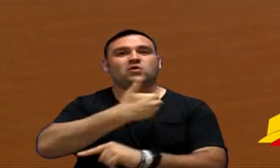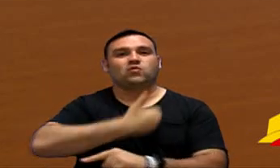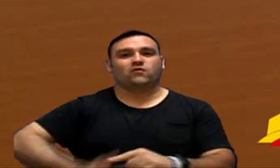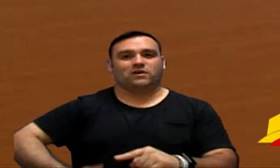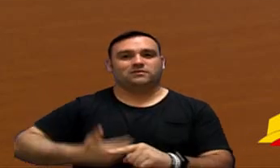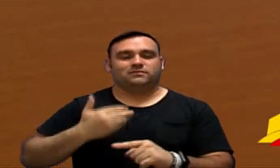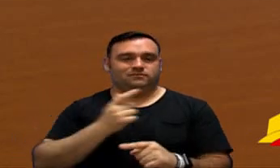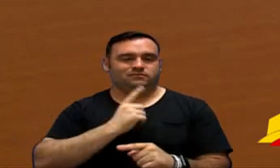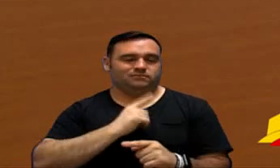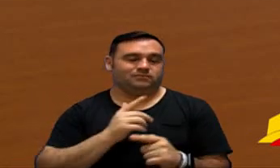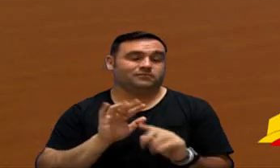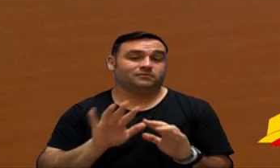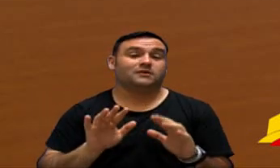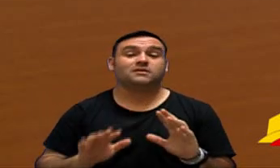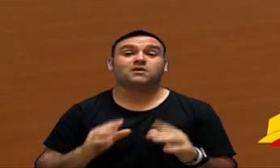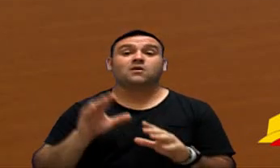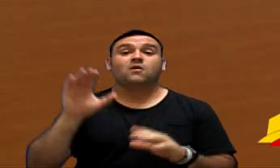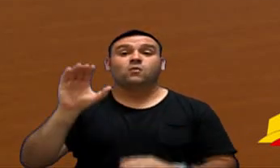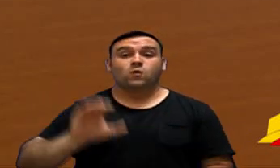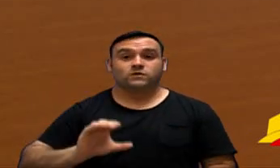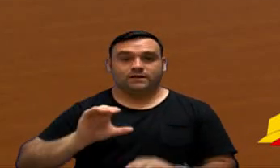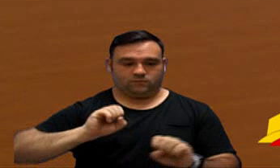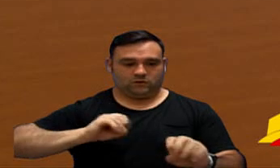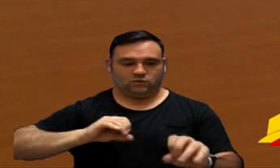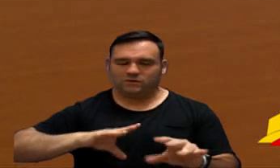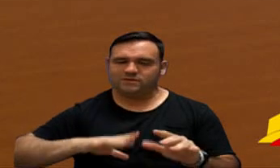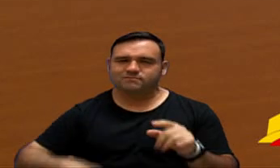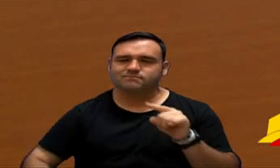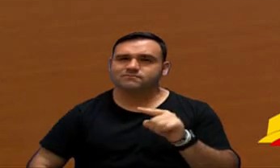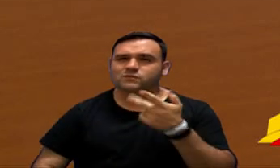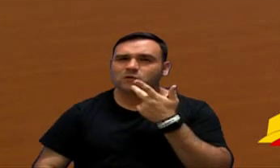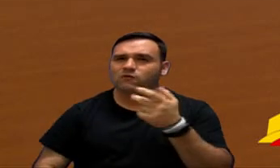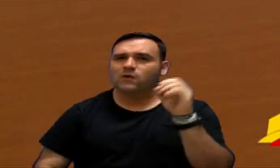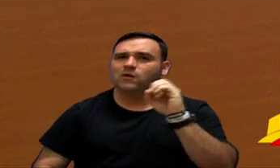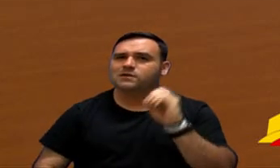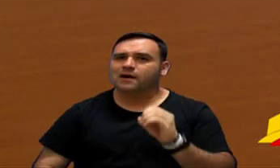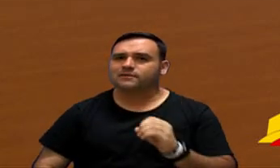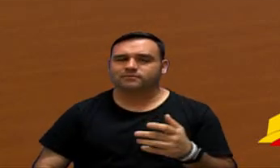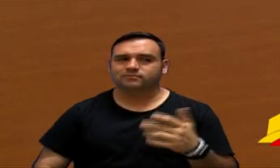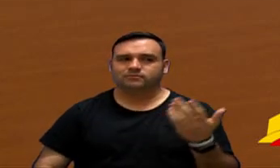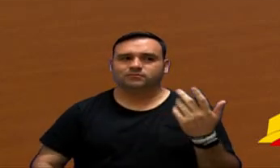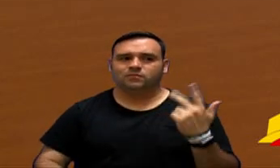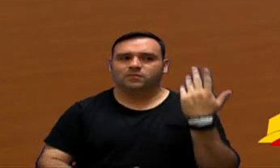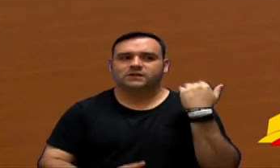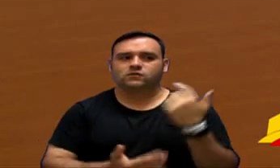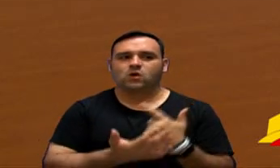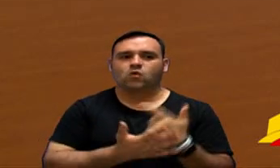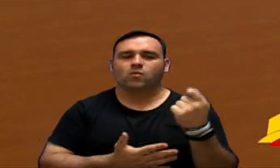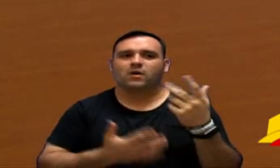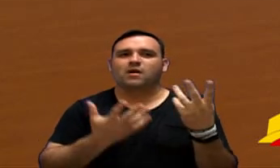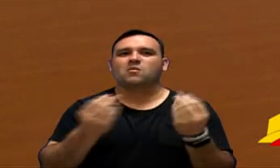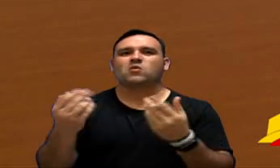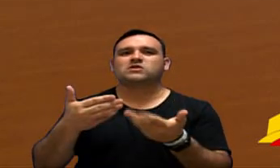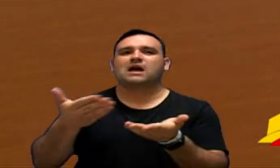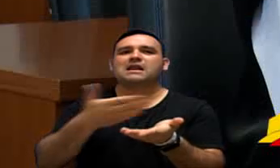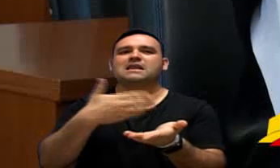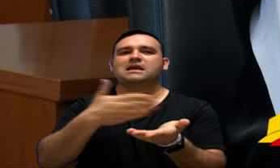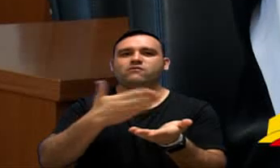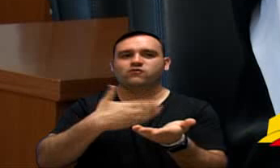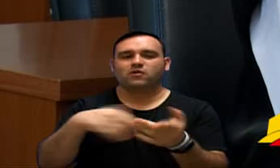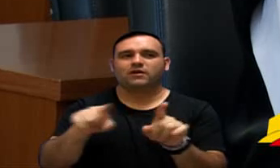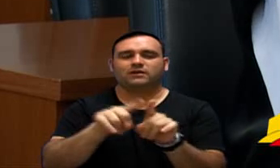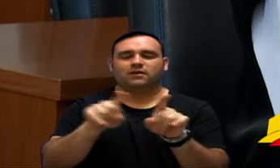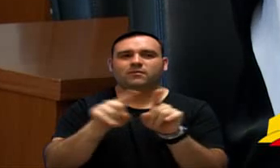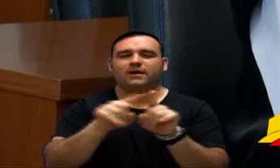governo dela. O Conselho de Educação não se pronunciou a respeito da compra daquele monte de livros,